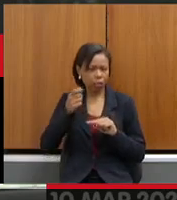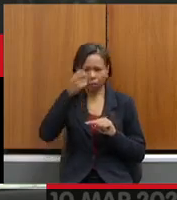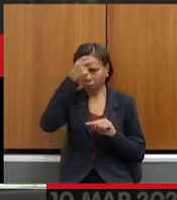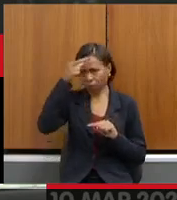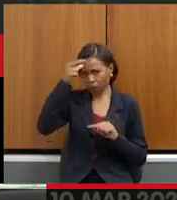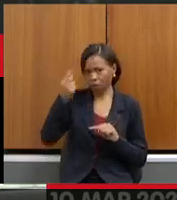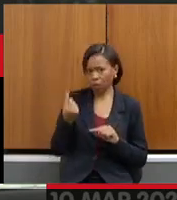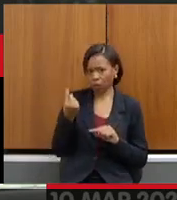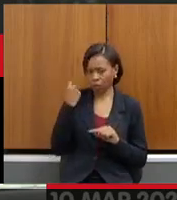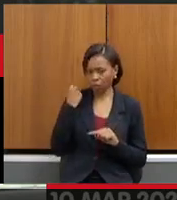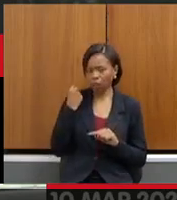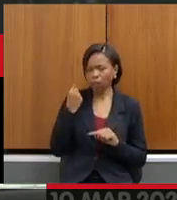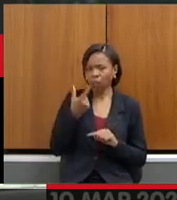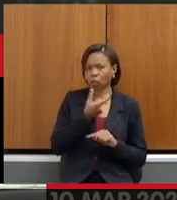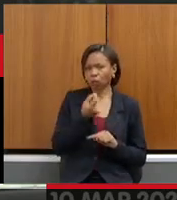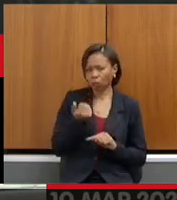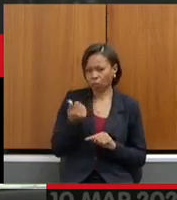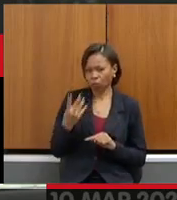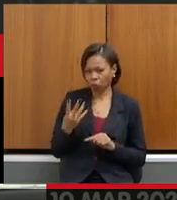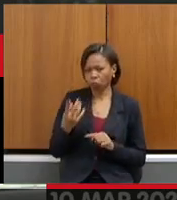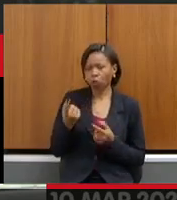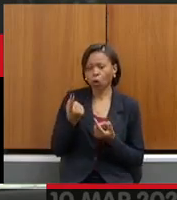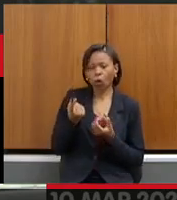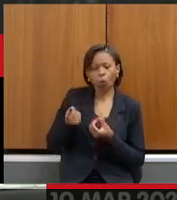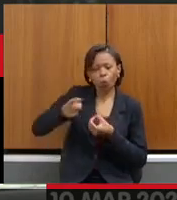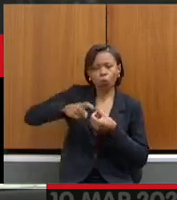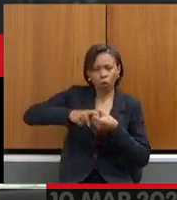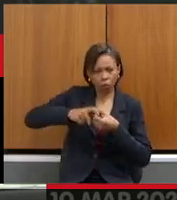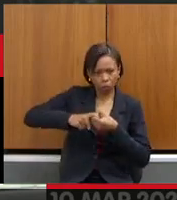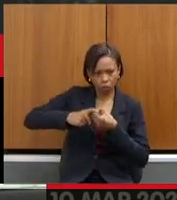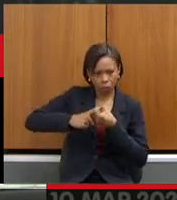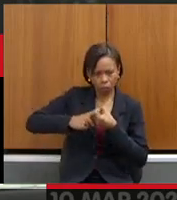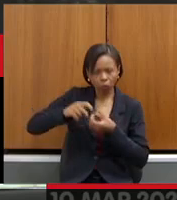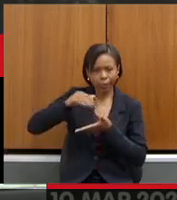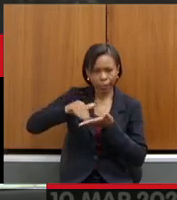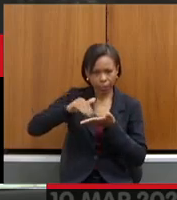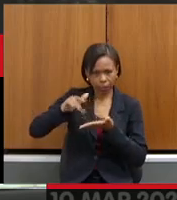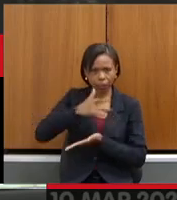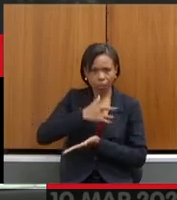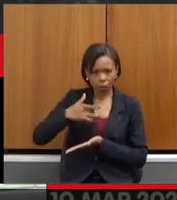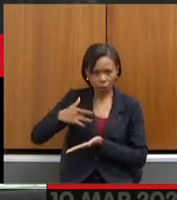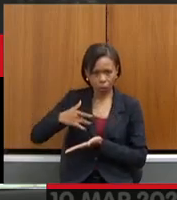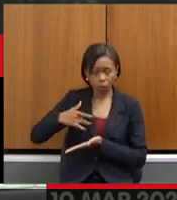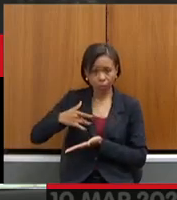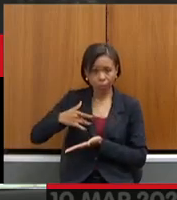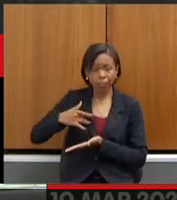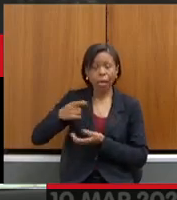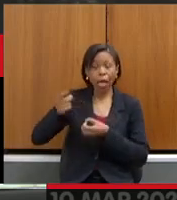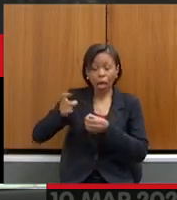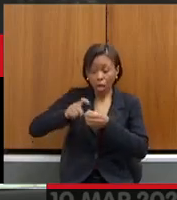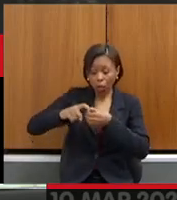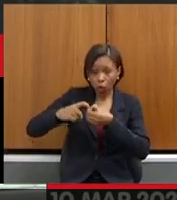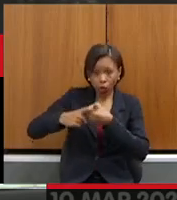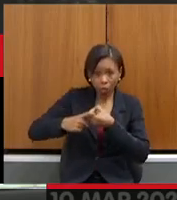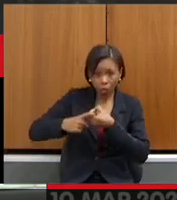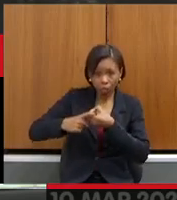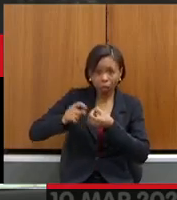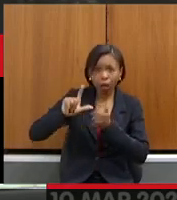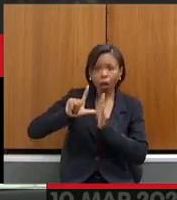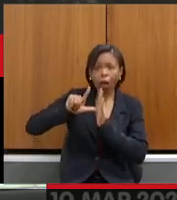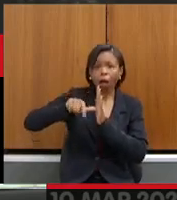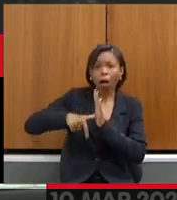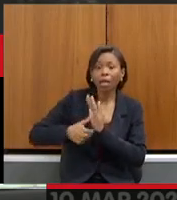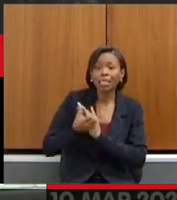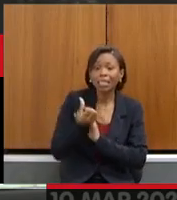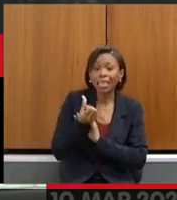saúde 2014 e esse convênio depois de seis anos foi pago por